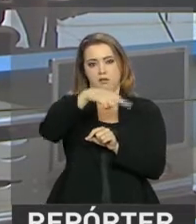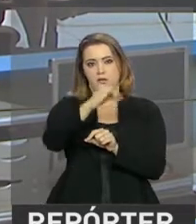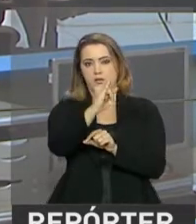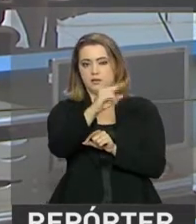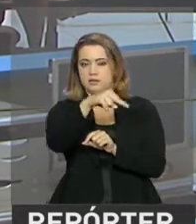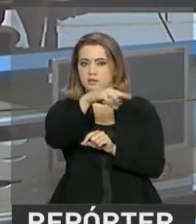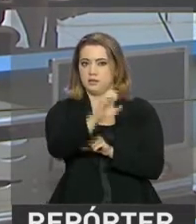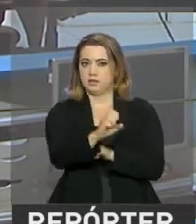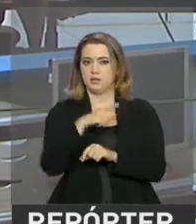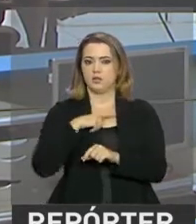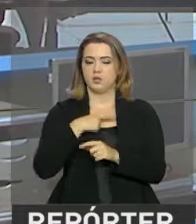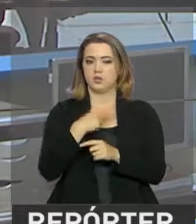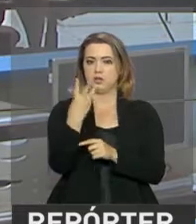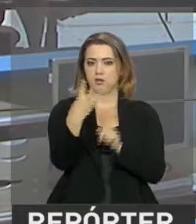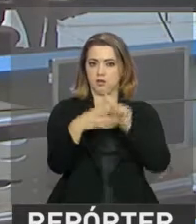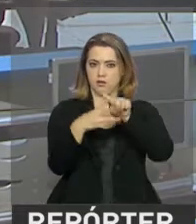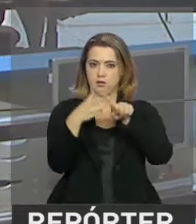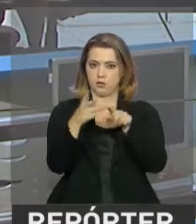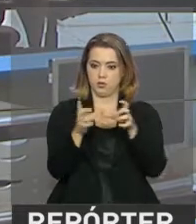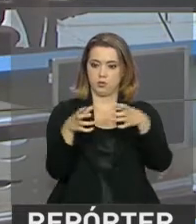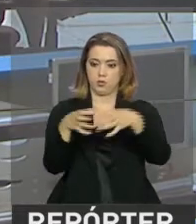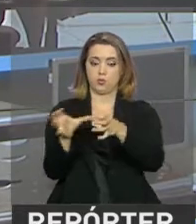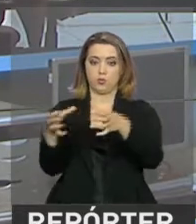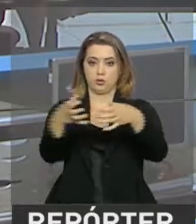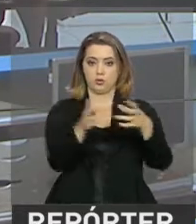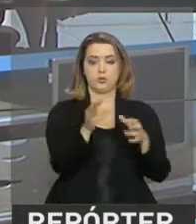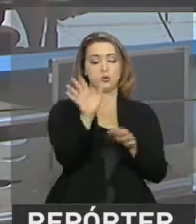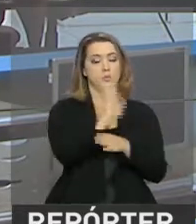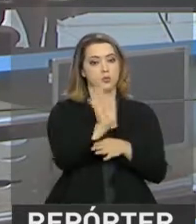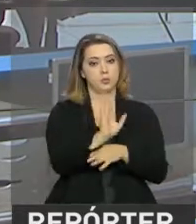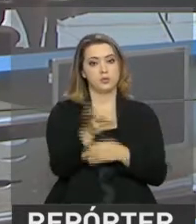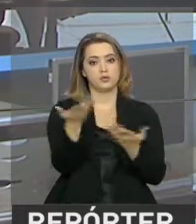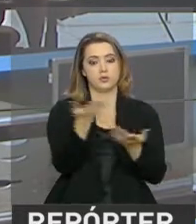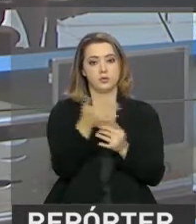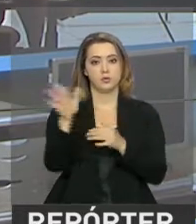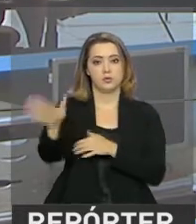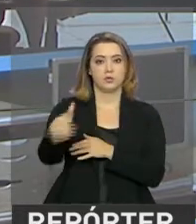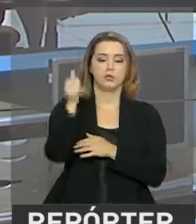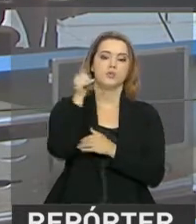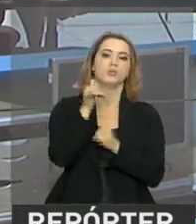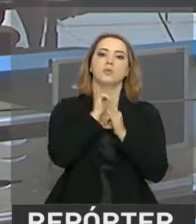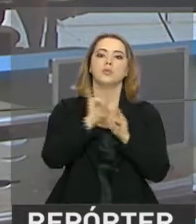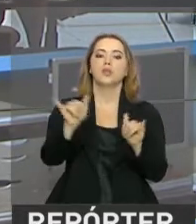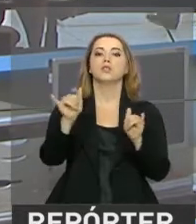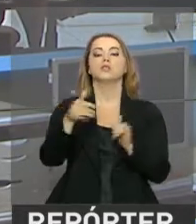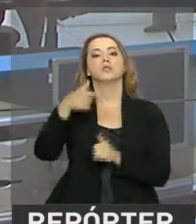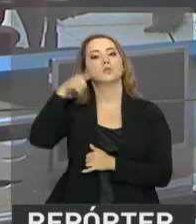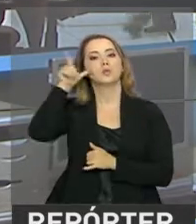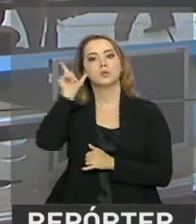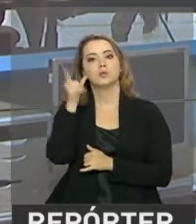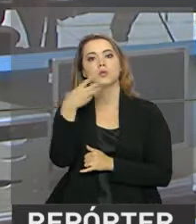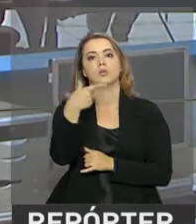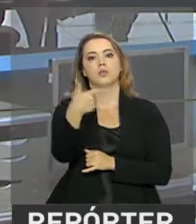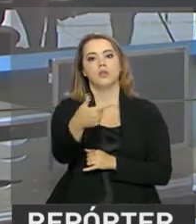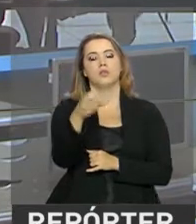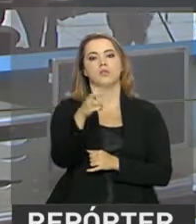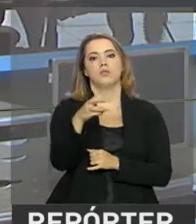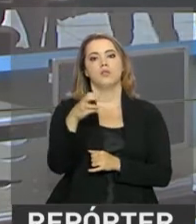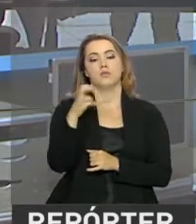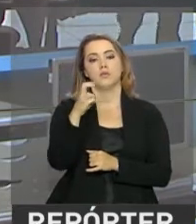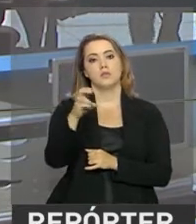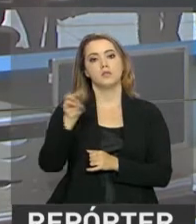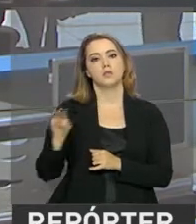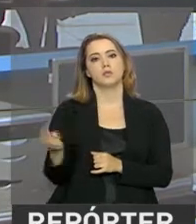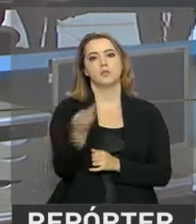modalidades: longa-metragem, documentário e animação. Nessa nova chamada, anunciada ontem, serão destinados 25 milhões de